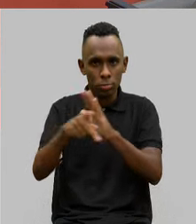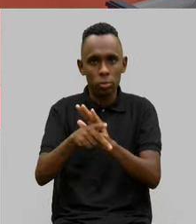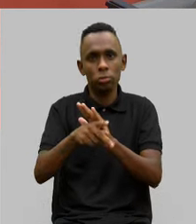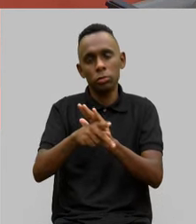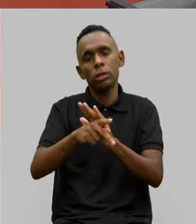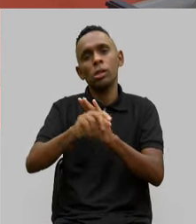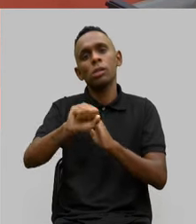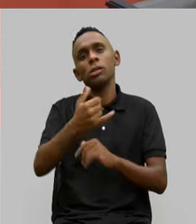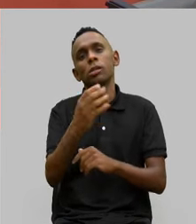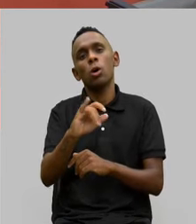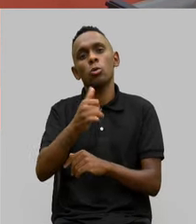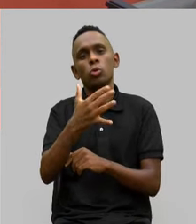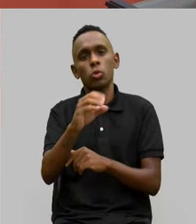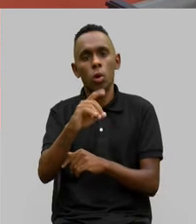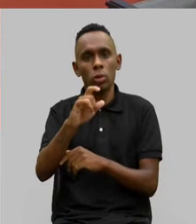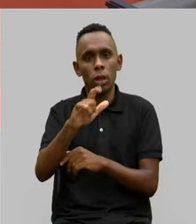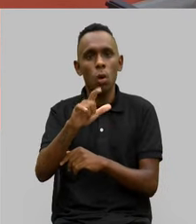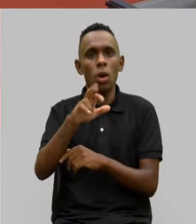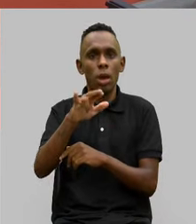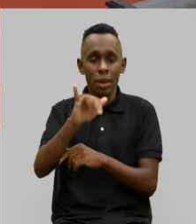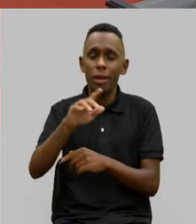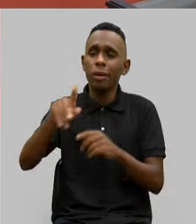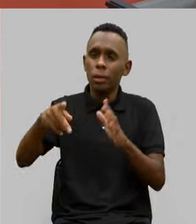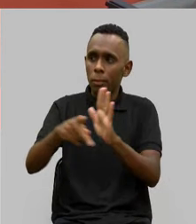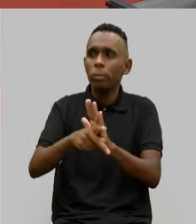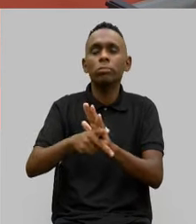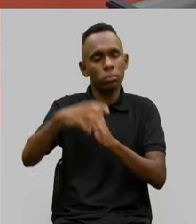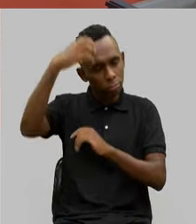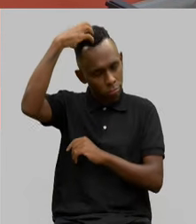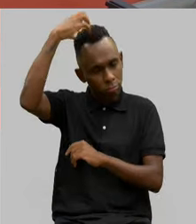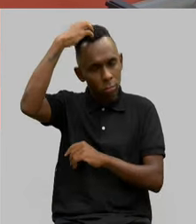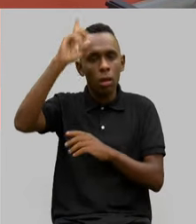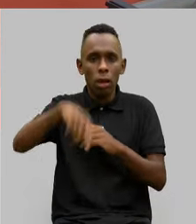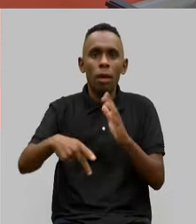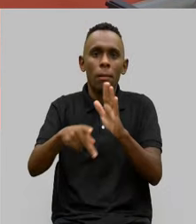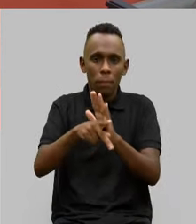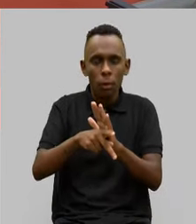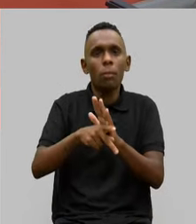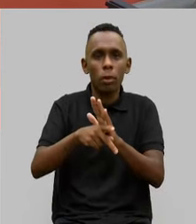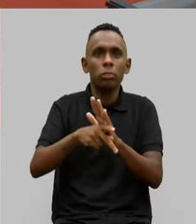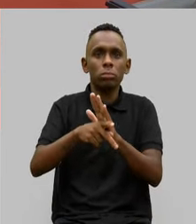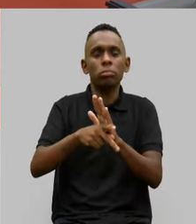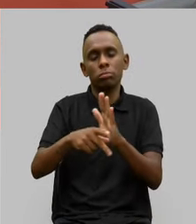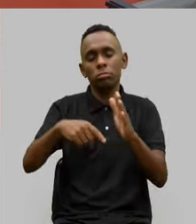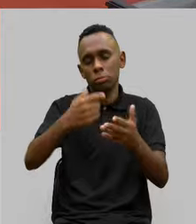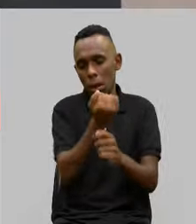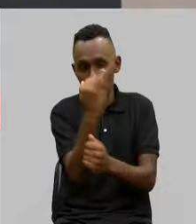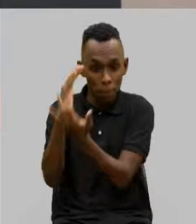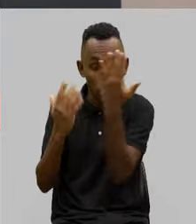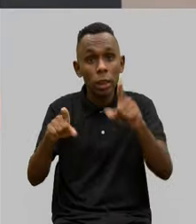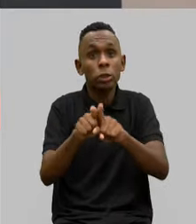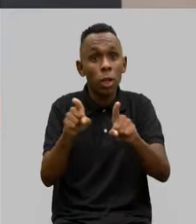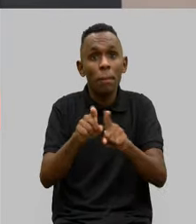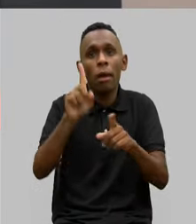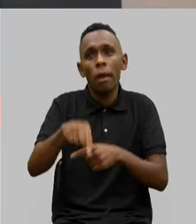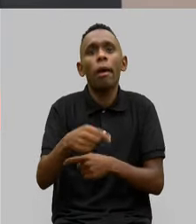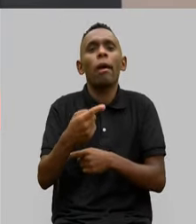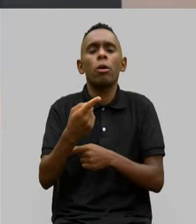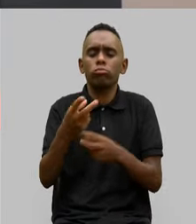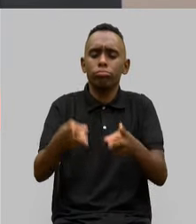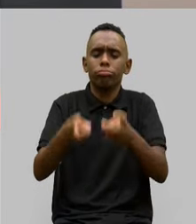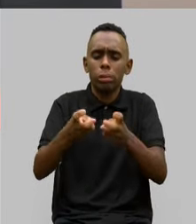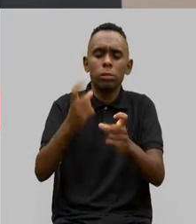João Del Rei tem experiência em produtos do metabolismo vegetal em especial a